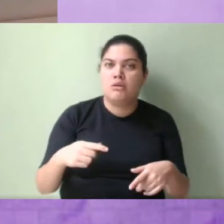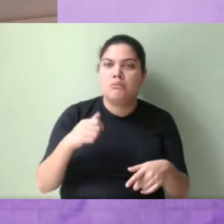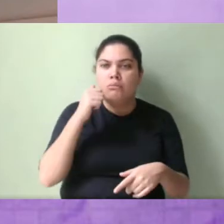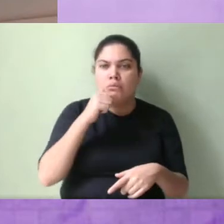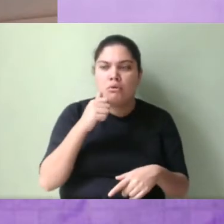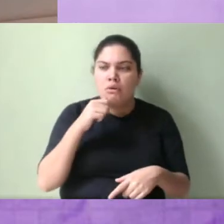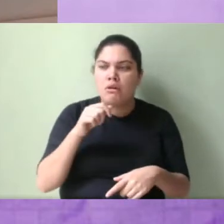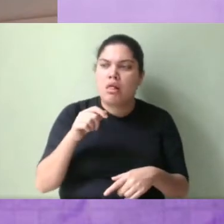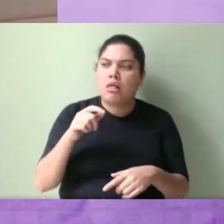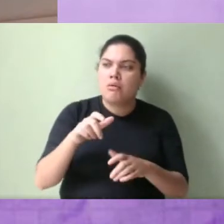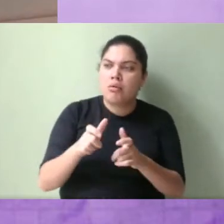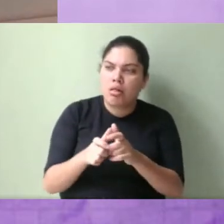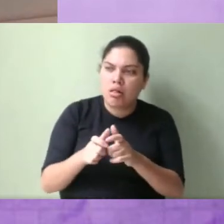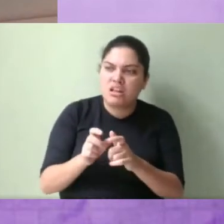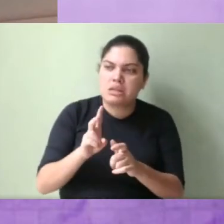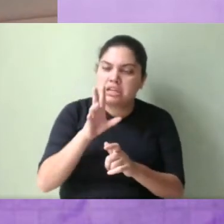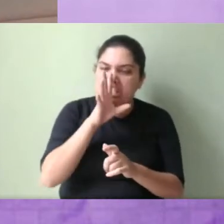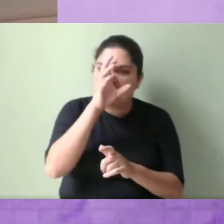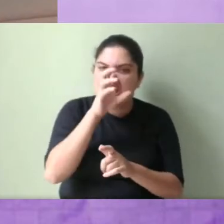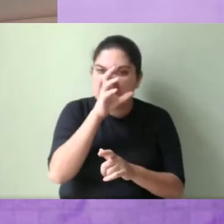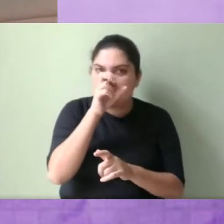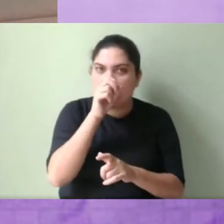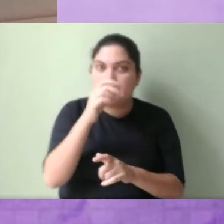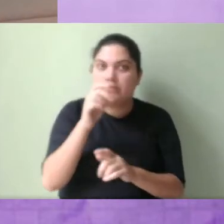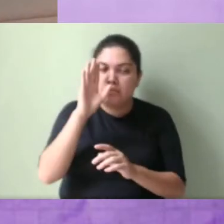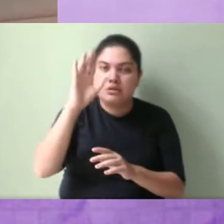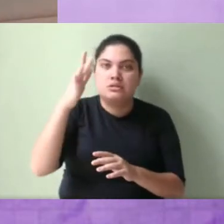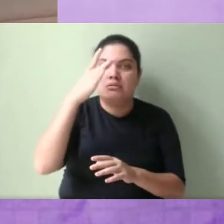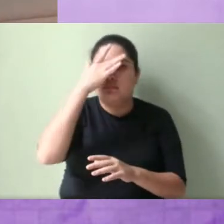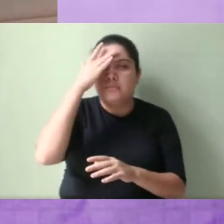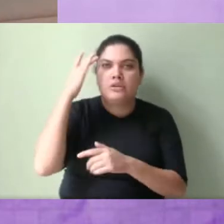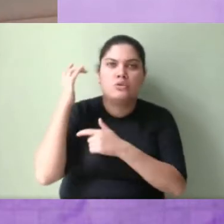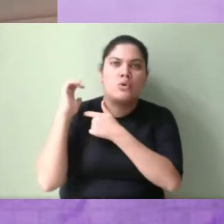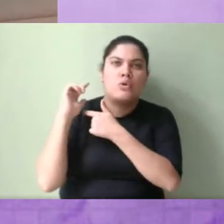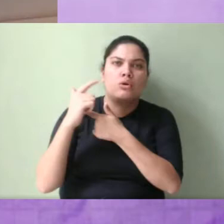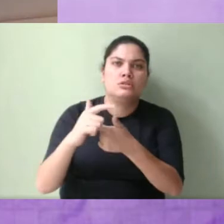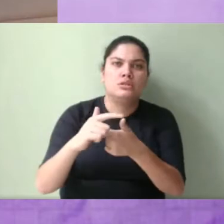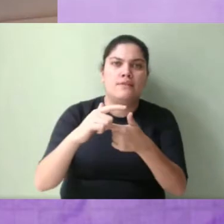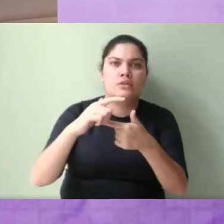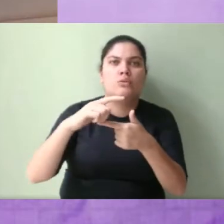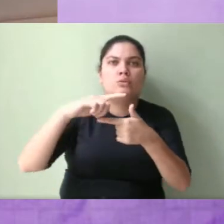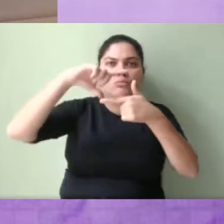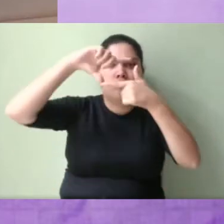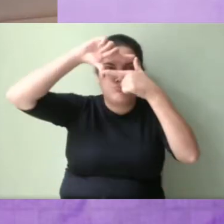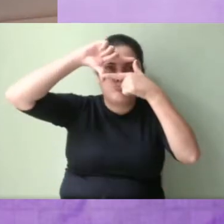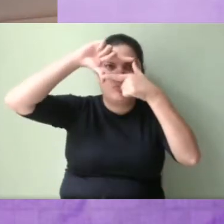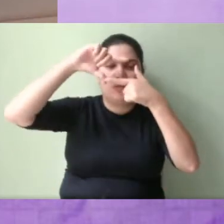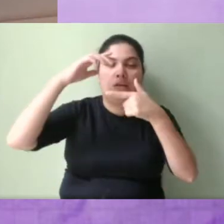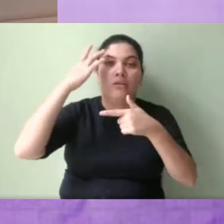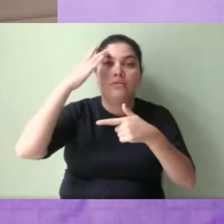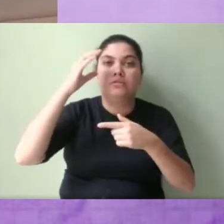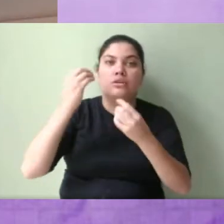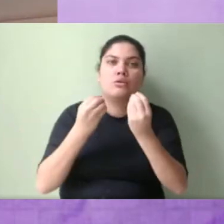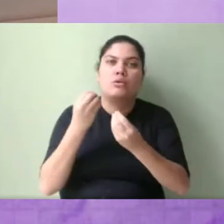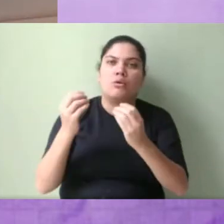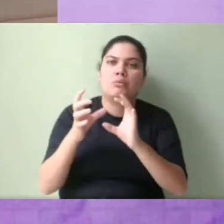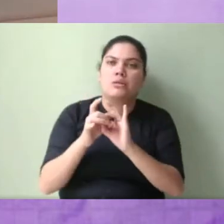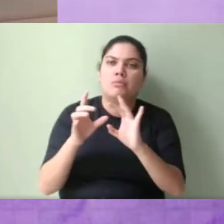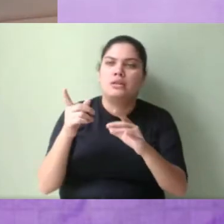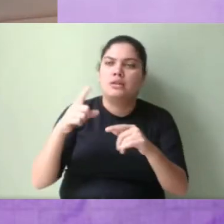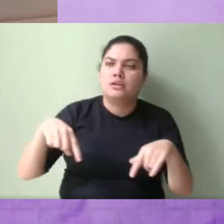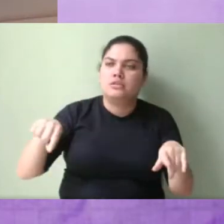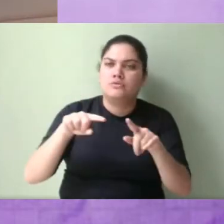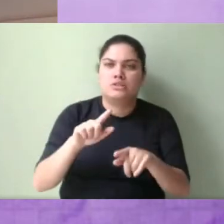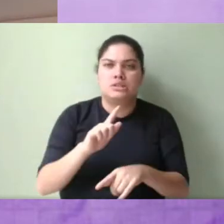sai? De começo, políticas voltadas para mulheres e minorias são sempre vistas como exageradas, especialmente